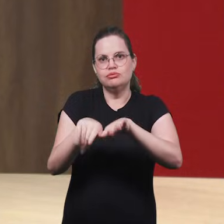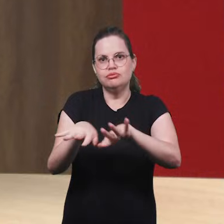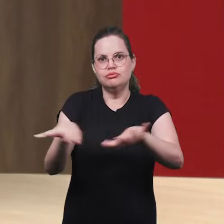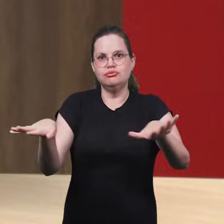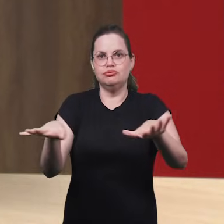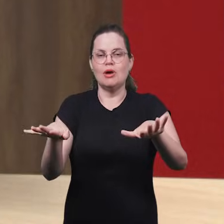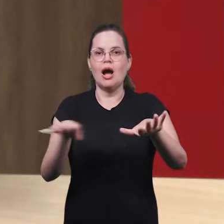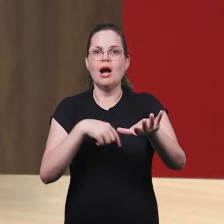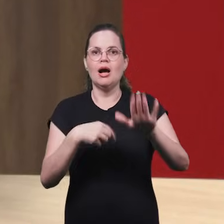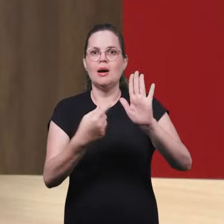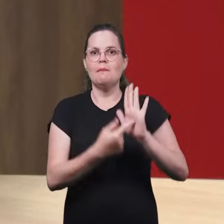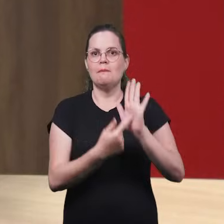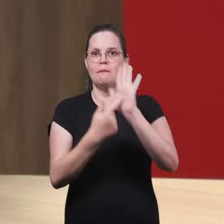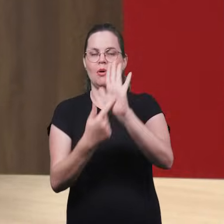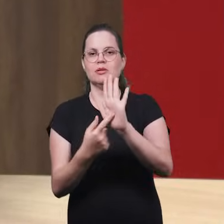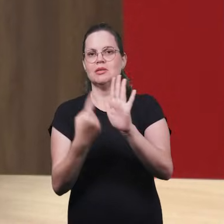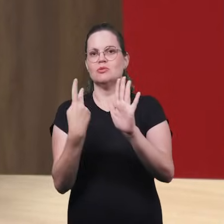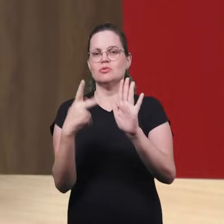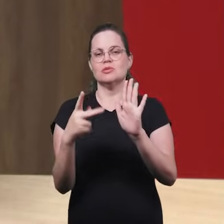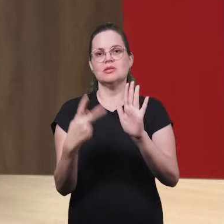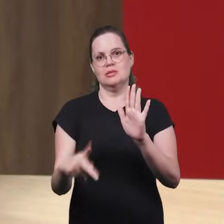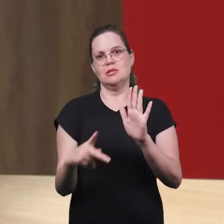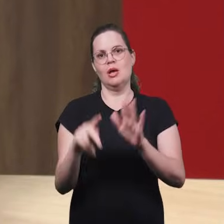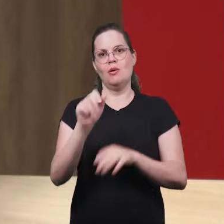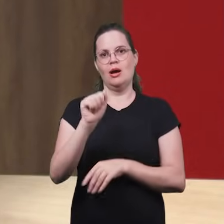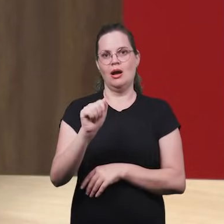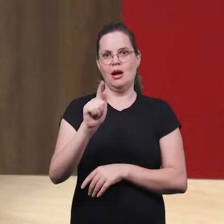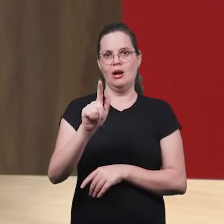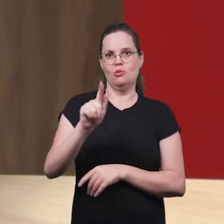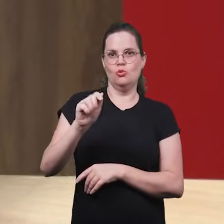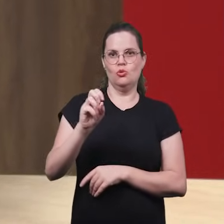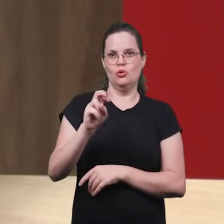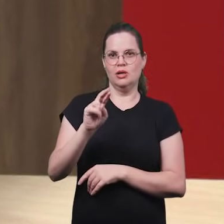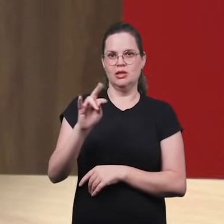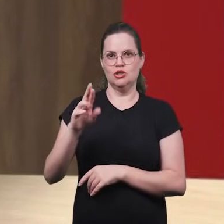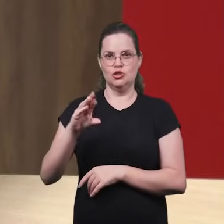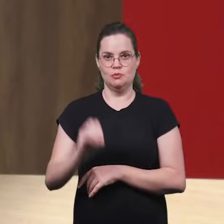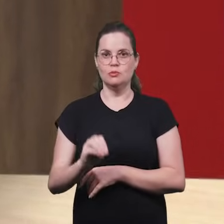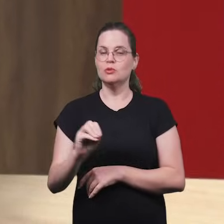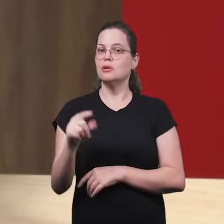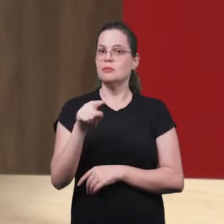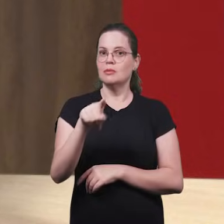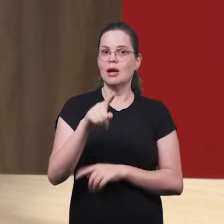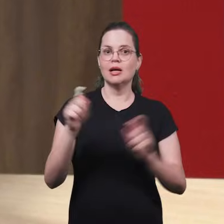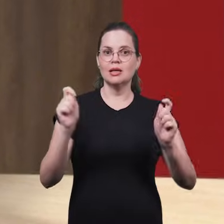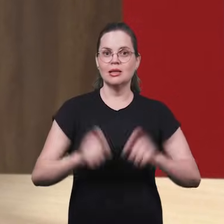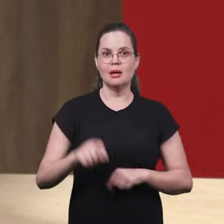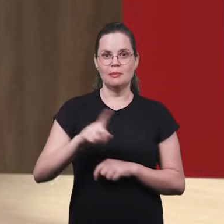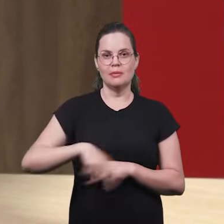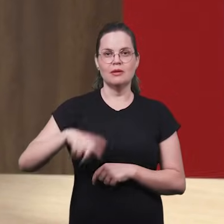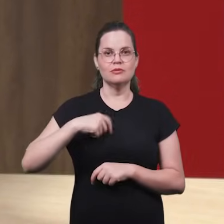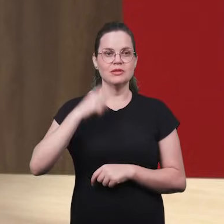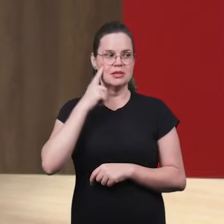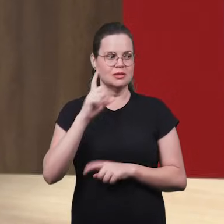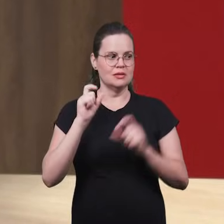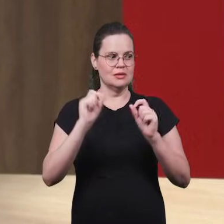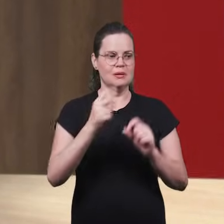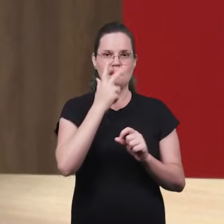o seu algoritmo, o algoritmo adequado a você, para que aquilo apareça para você. Isso pode parecer um pouco